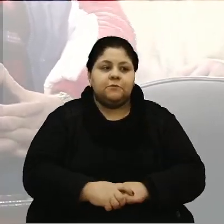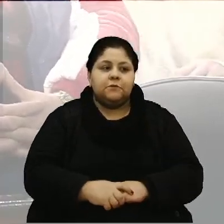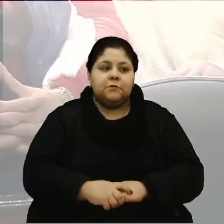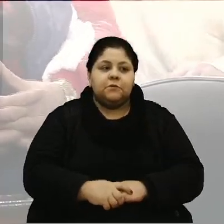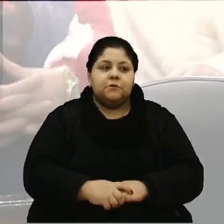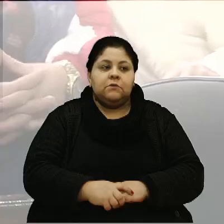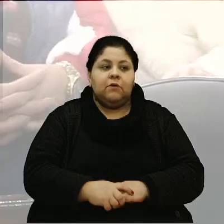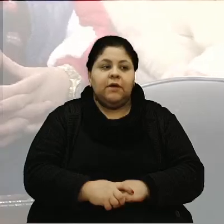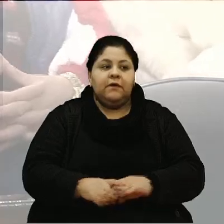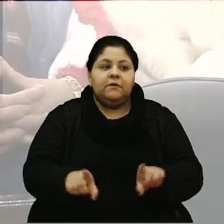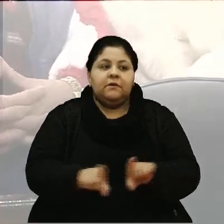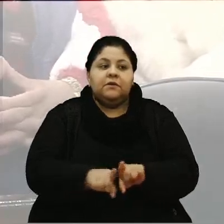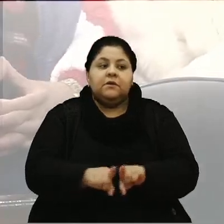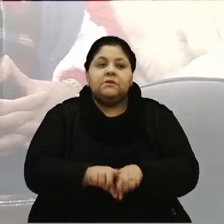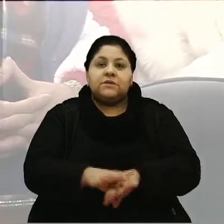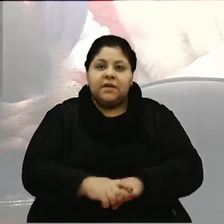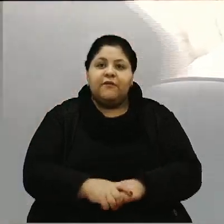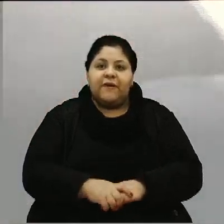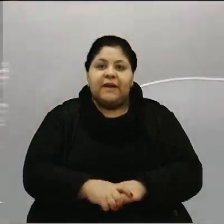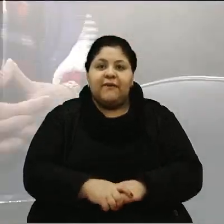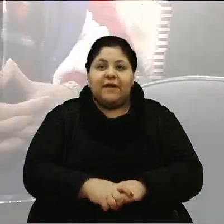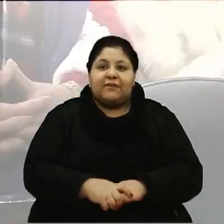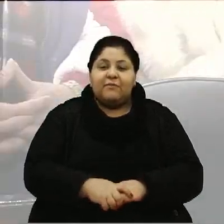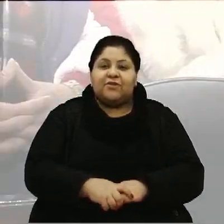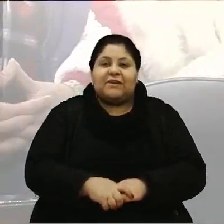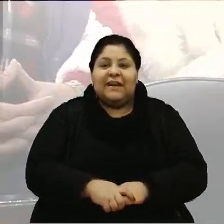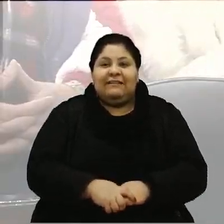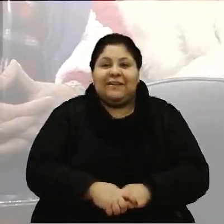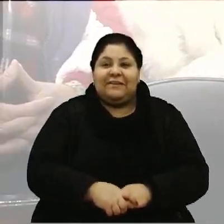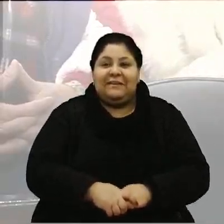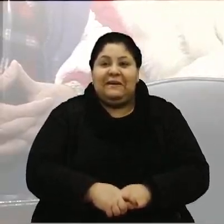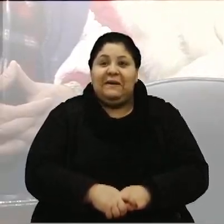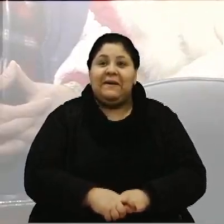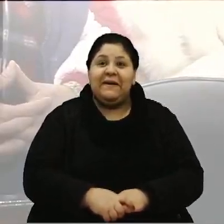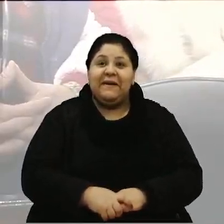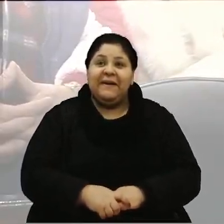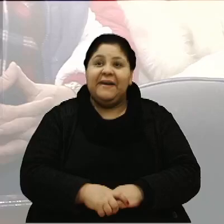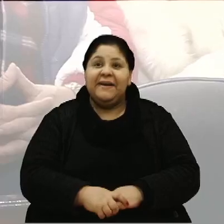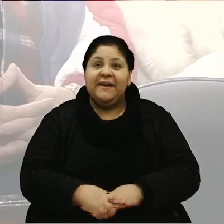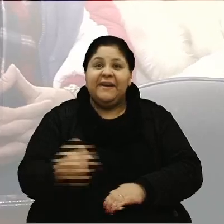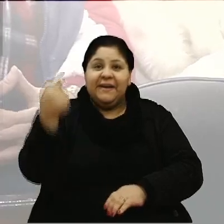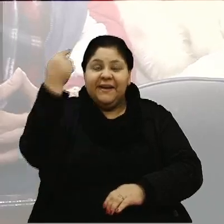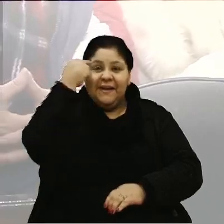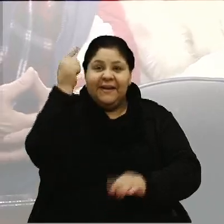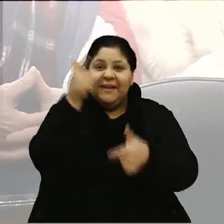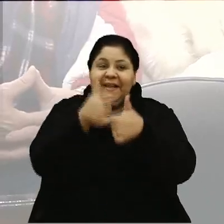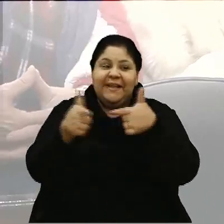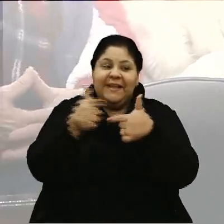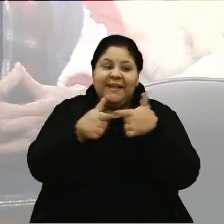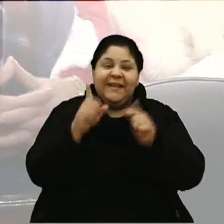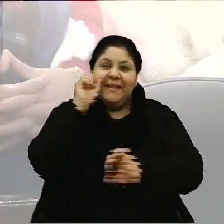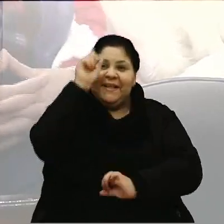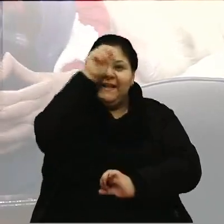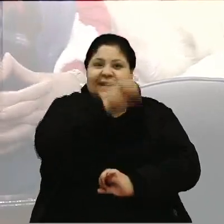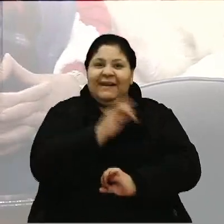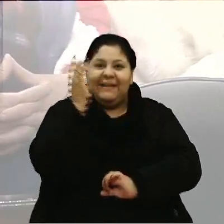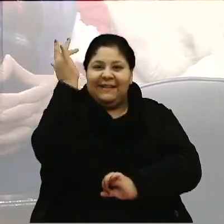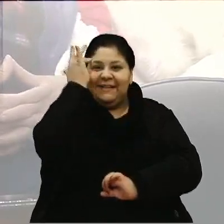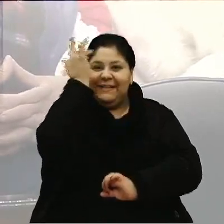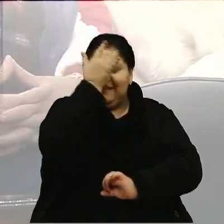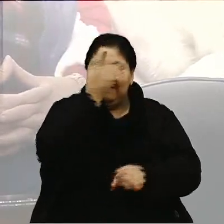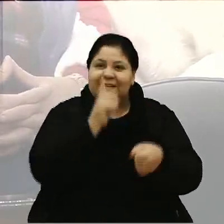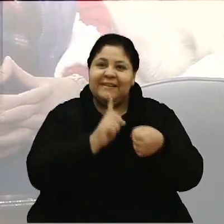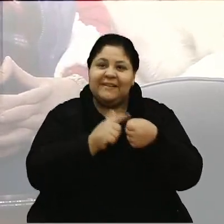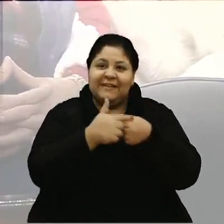Frigeri. E essa homenagem será importante para que nós tenhamos a dimensão da situação precária que está a saúde mental no nosso